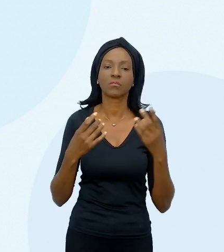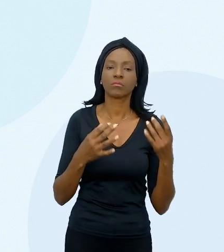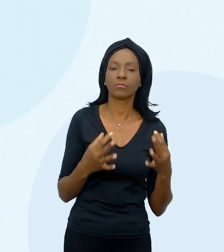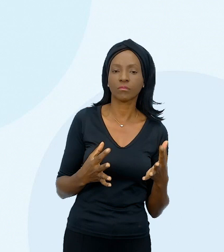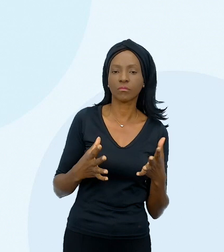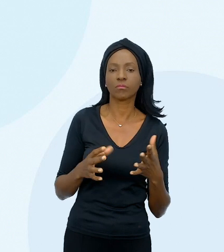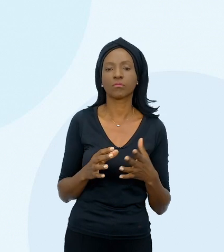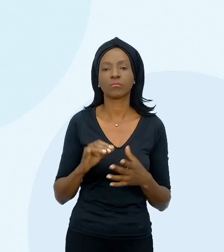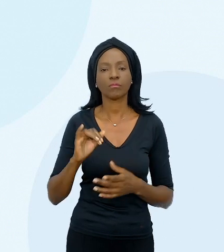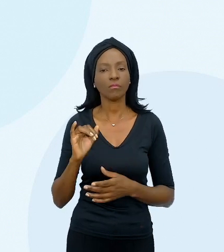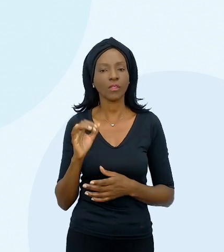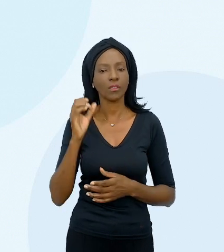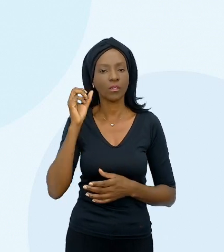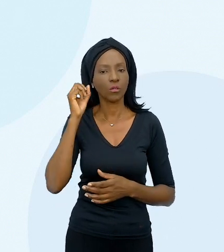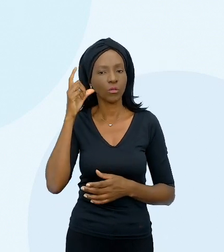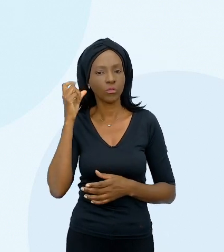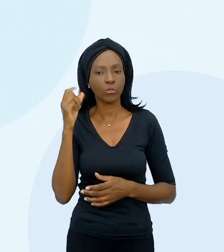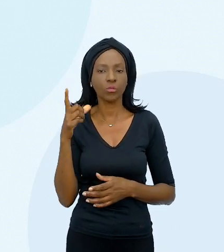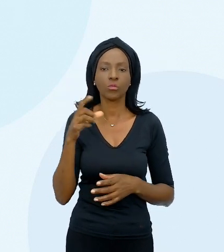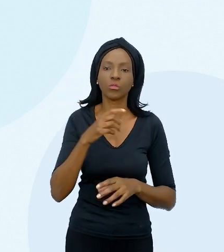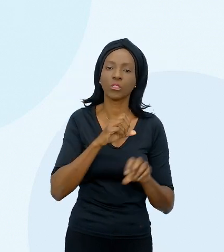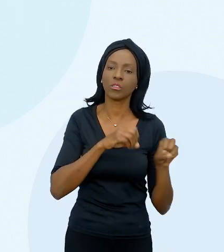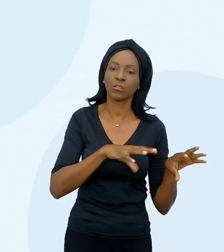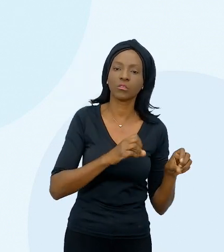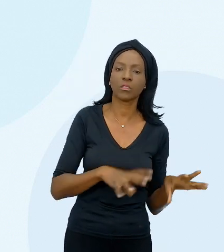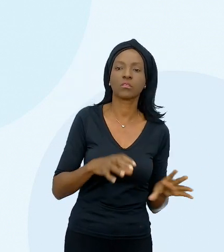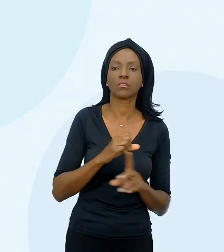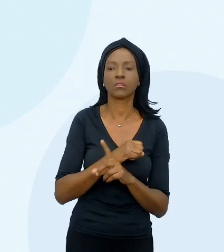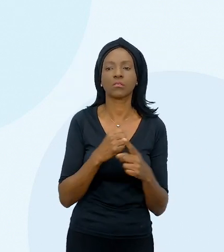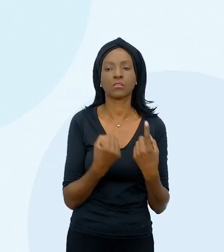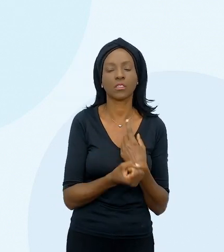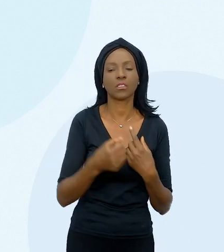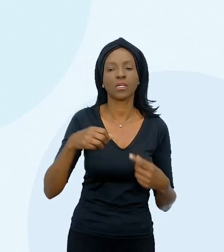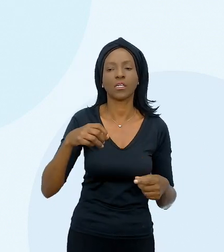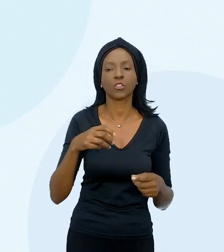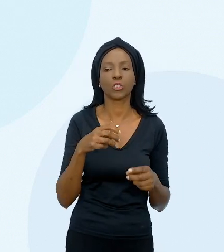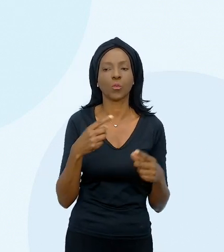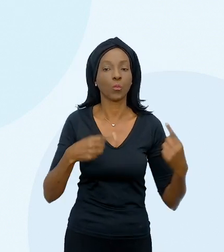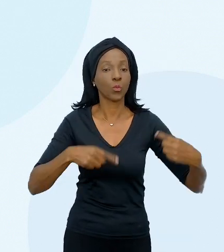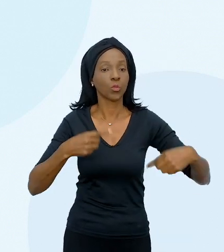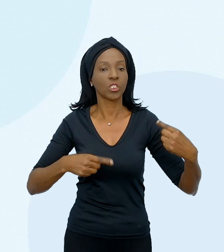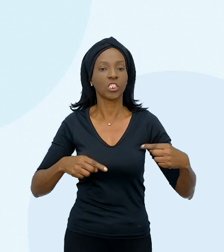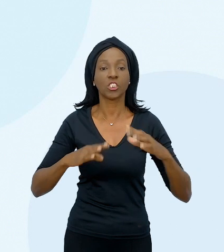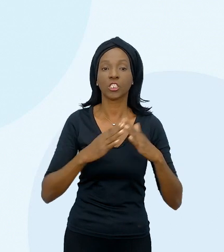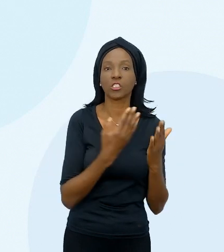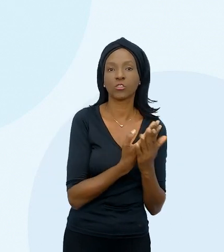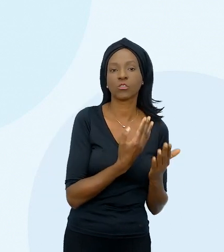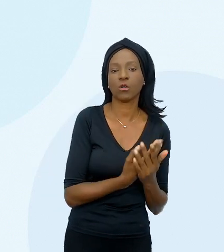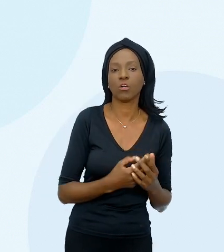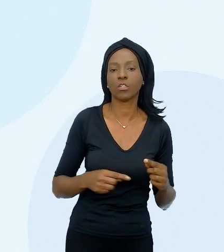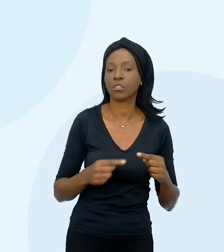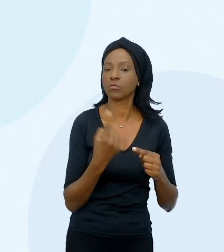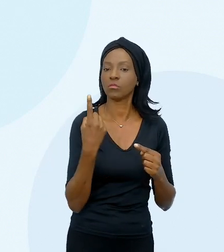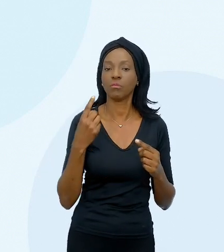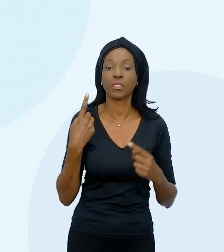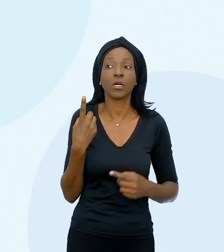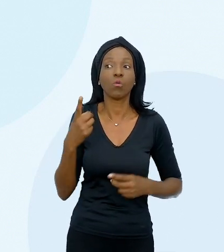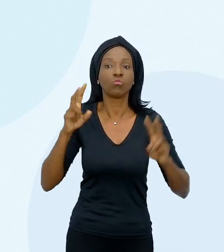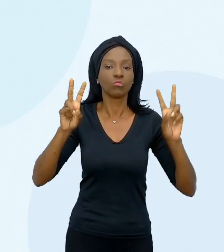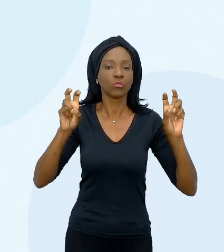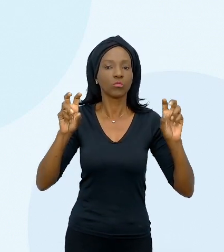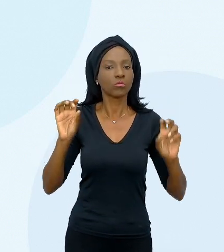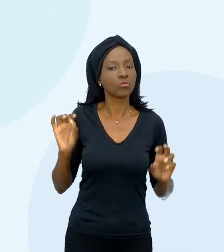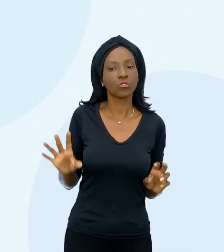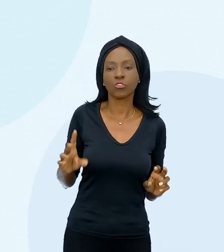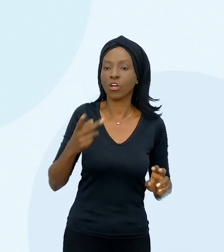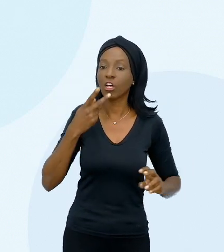educação, cultura, sociedade, política e escola. Então, veja, não se trata de um assunto que está sendo mencionado ou